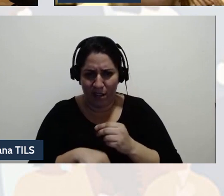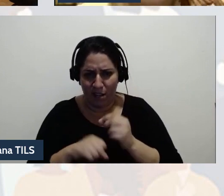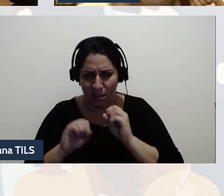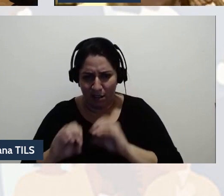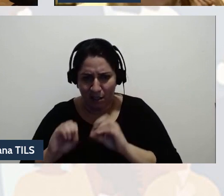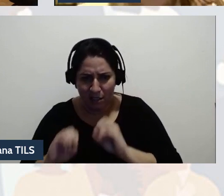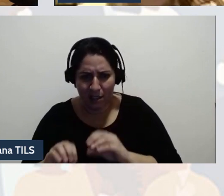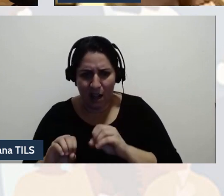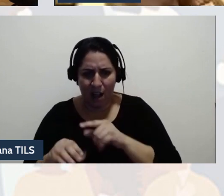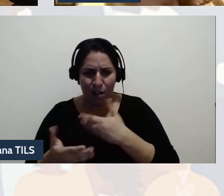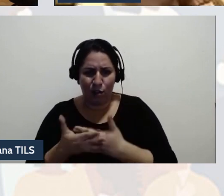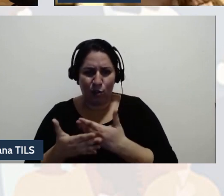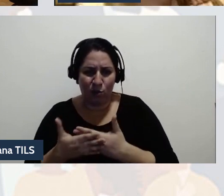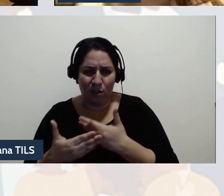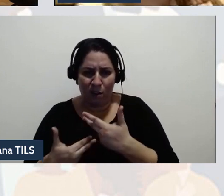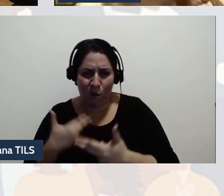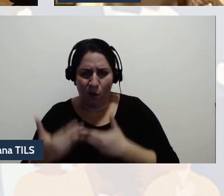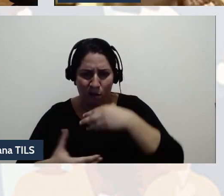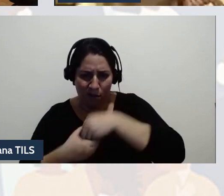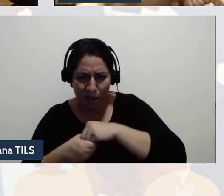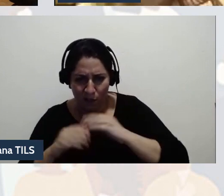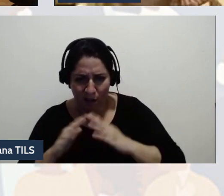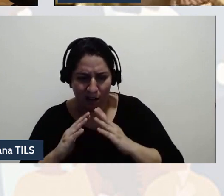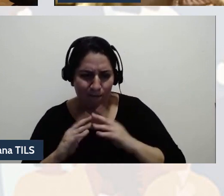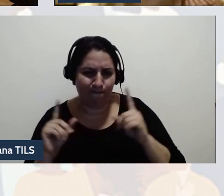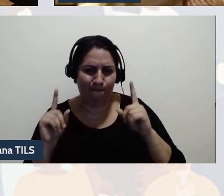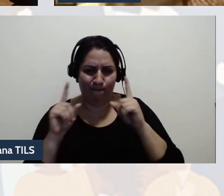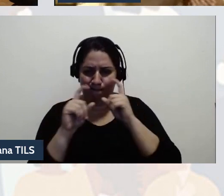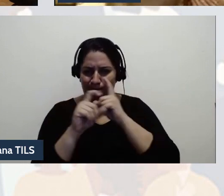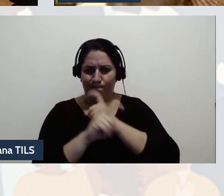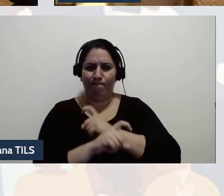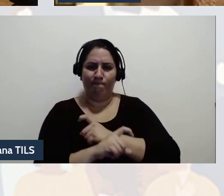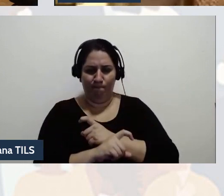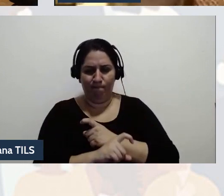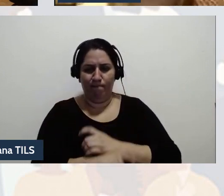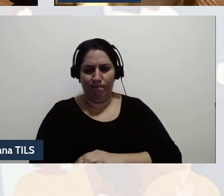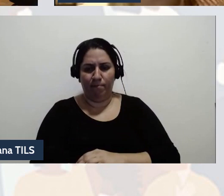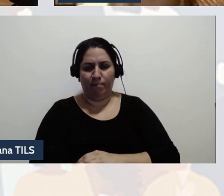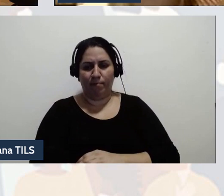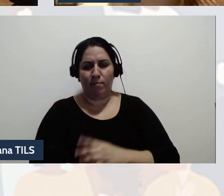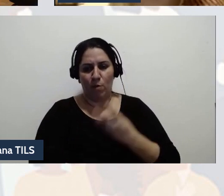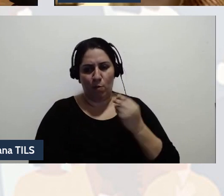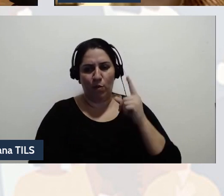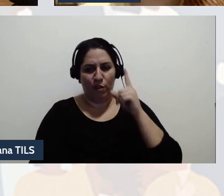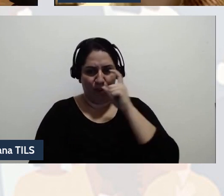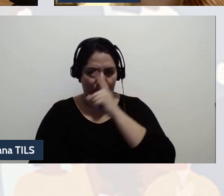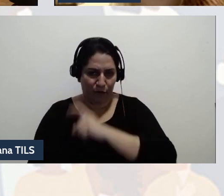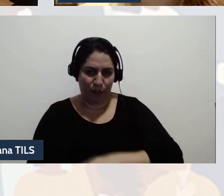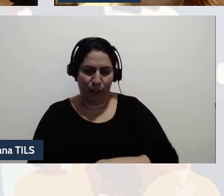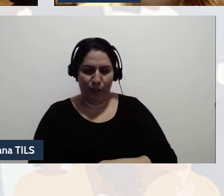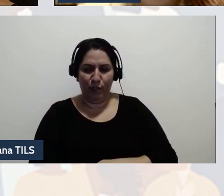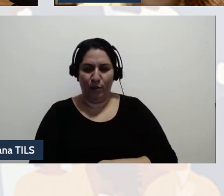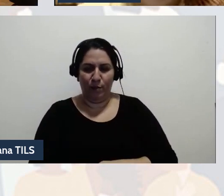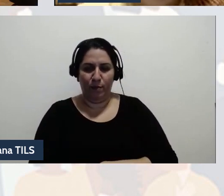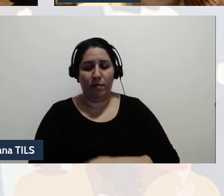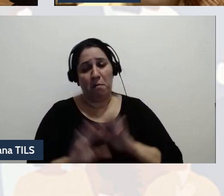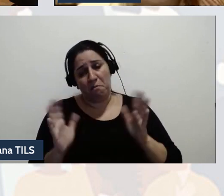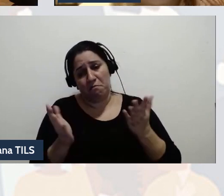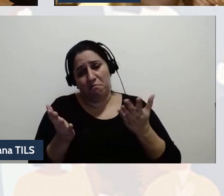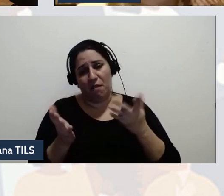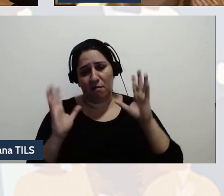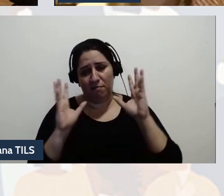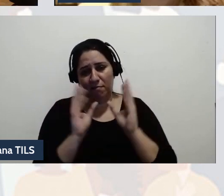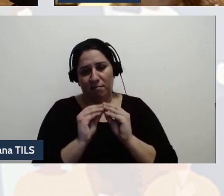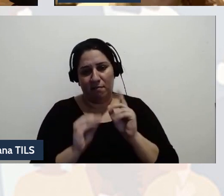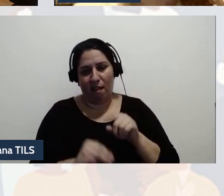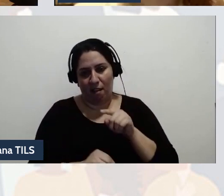ensinar as crianças, né, o que a criança poderia estar aprendendo na escola. Então, é muito, muito difícil. Mas é isso, gente. Então, por favor,